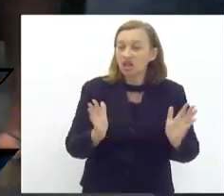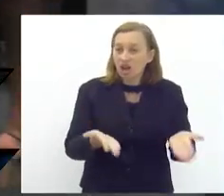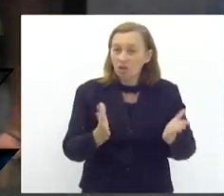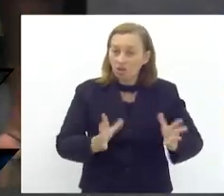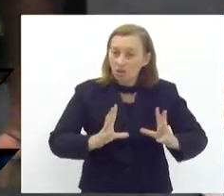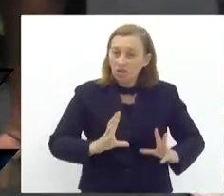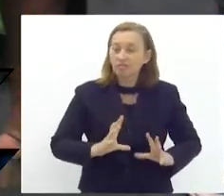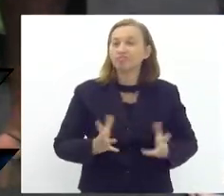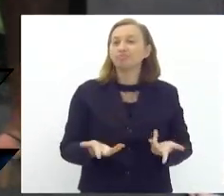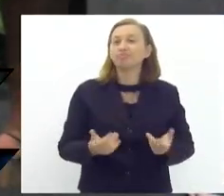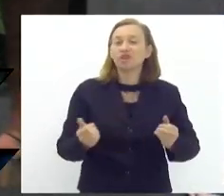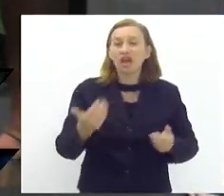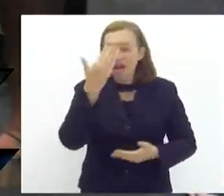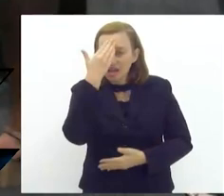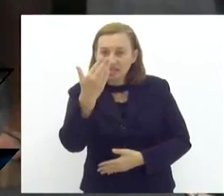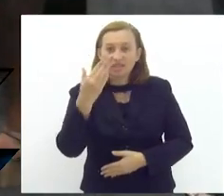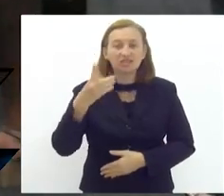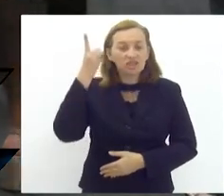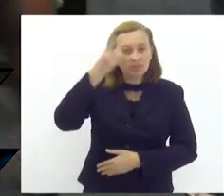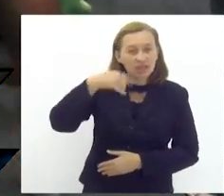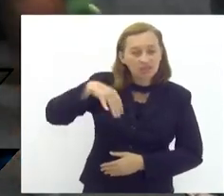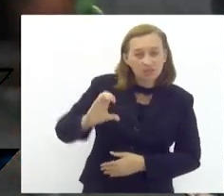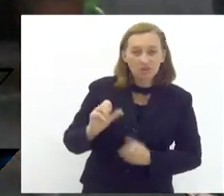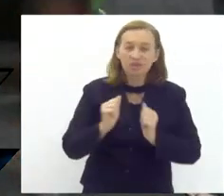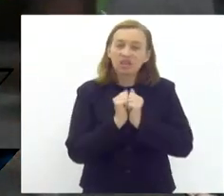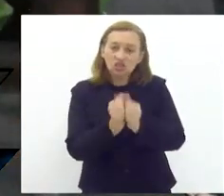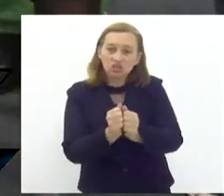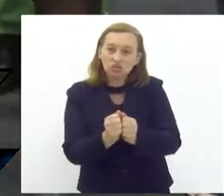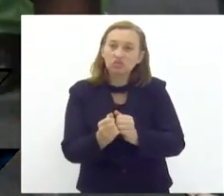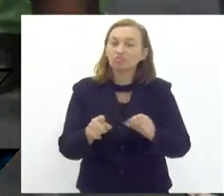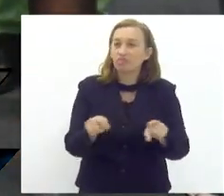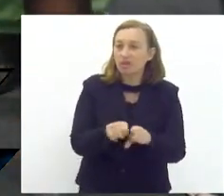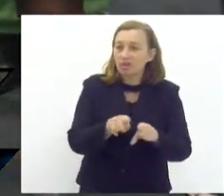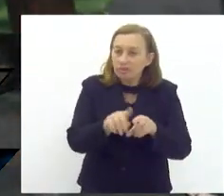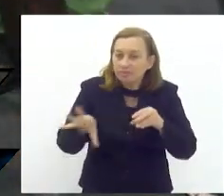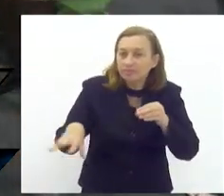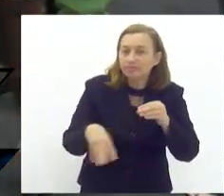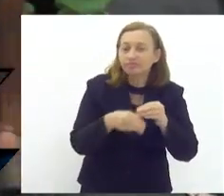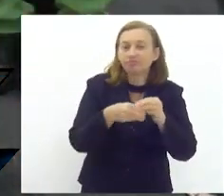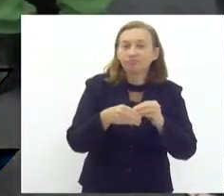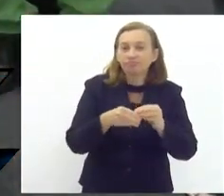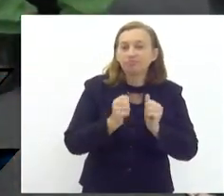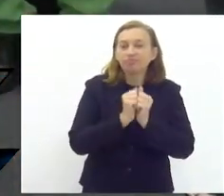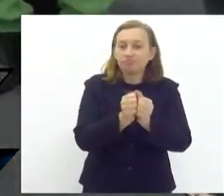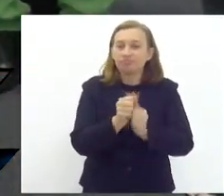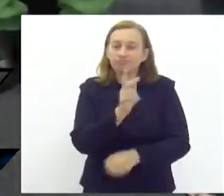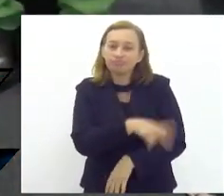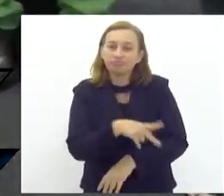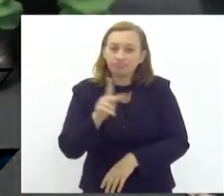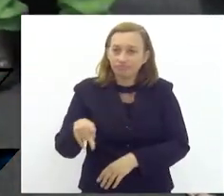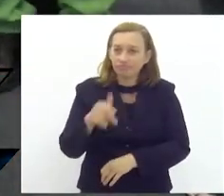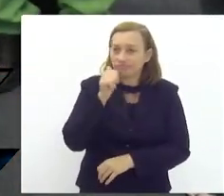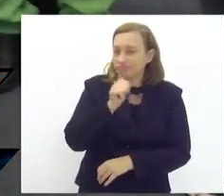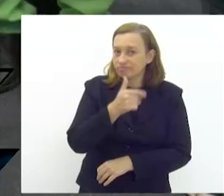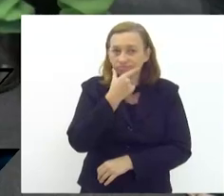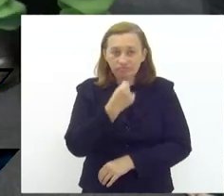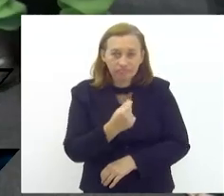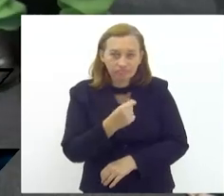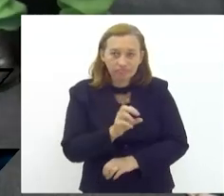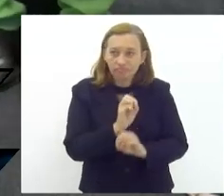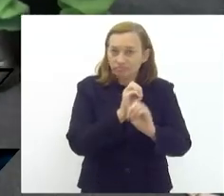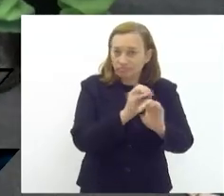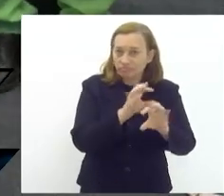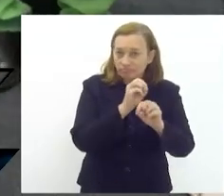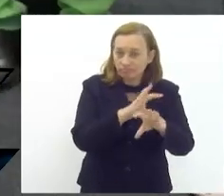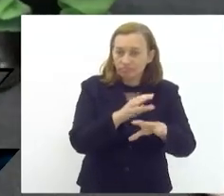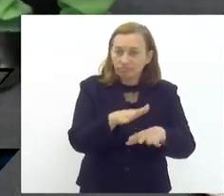por estar junto de mim nisso e também para a gente poder envolver junto dos professores e professoras educadores das